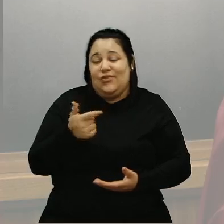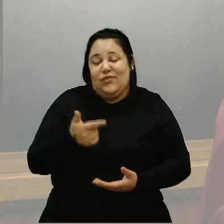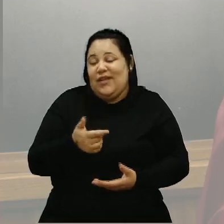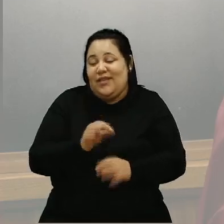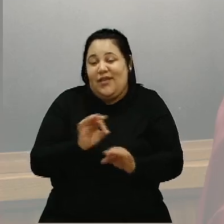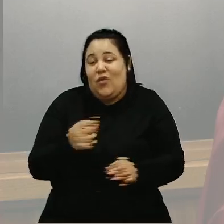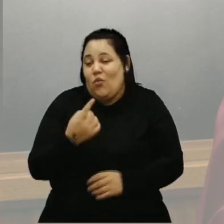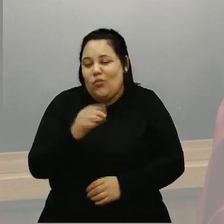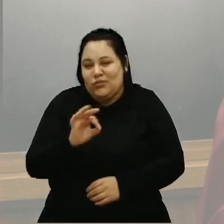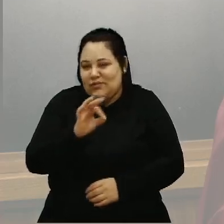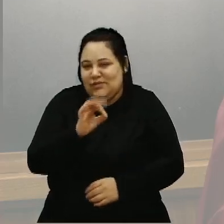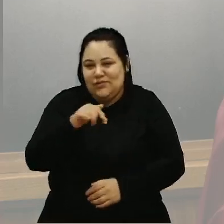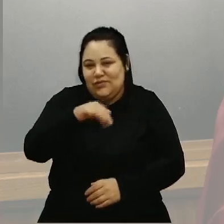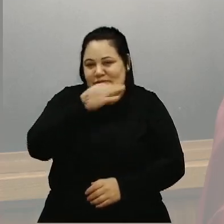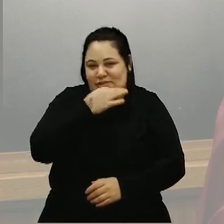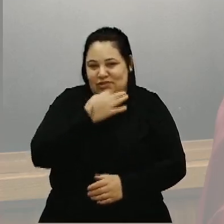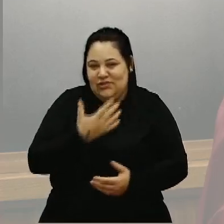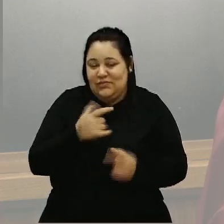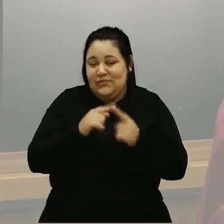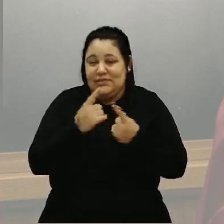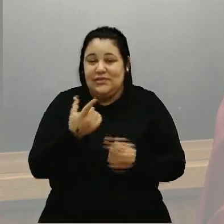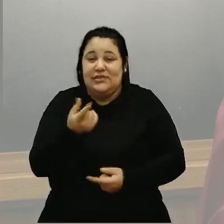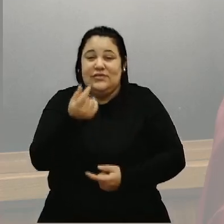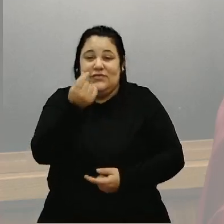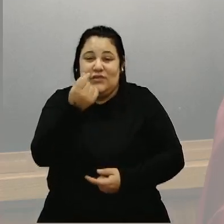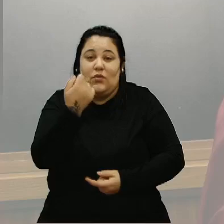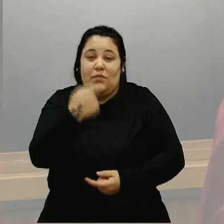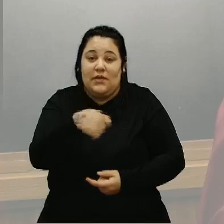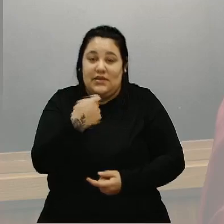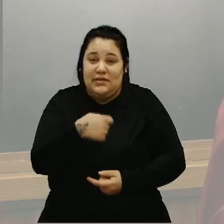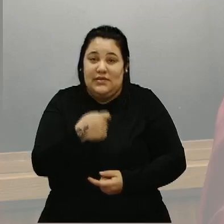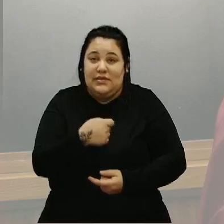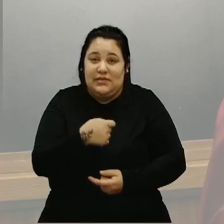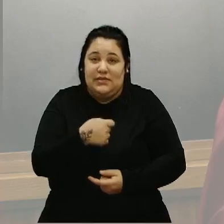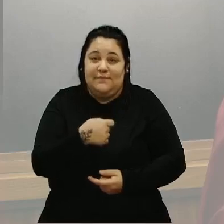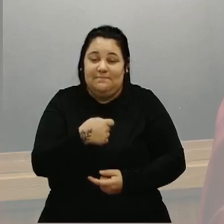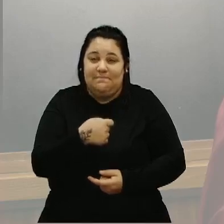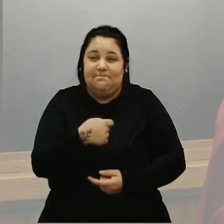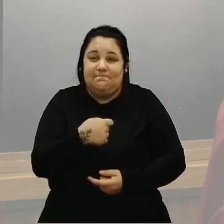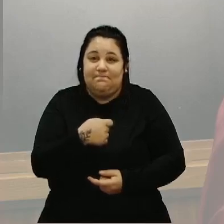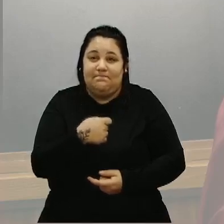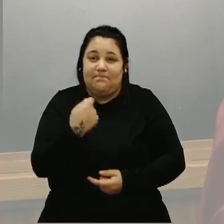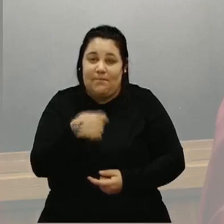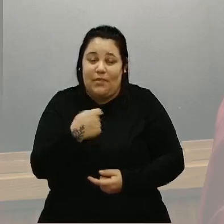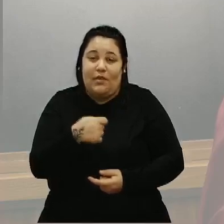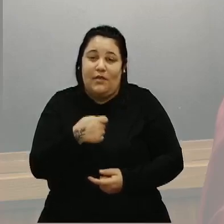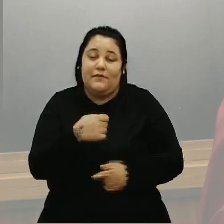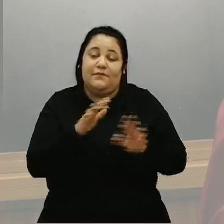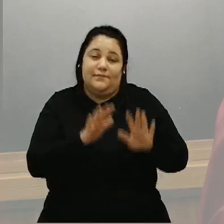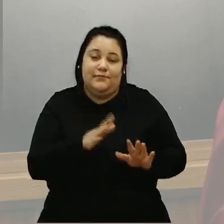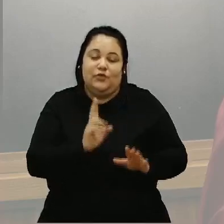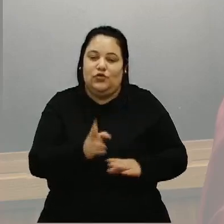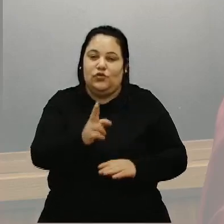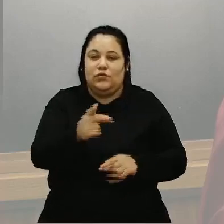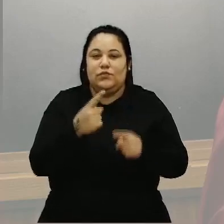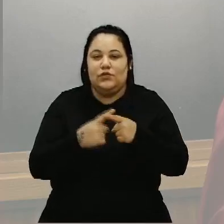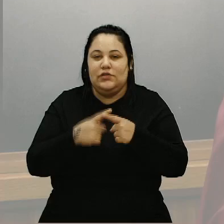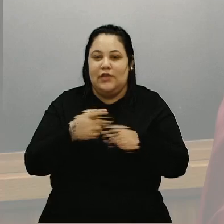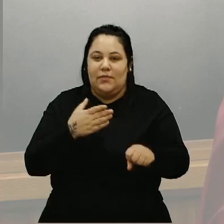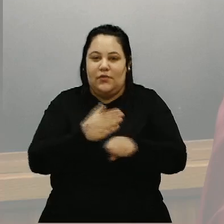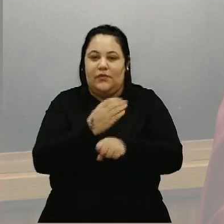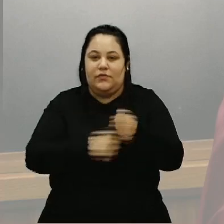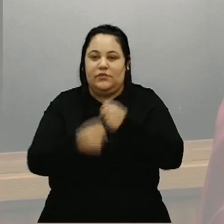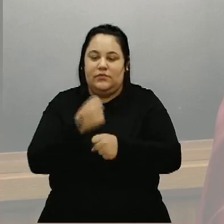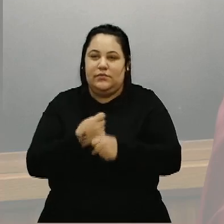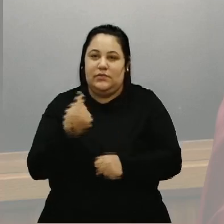município, mas, enfim, este valor precisou ficar neste valor porque foi o aprovado ano